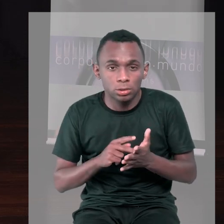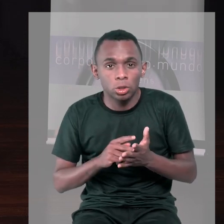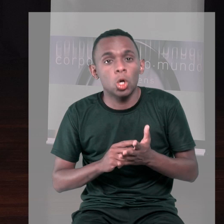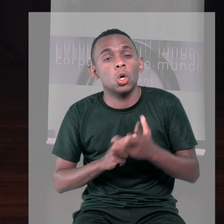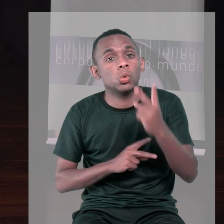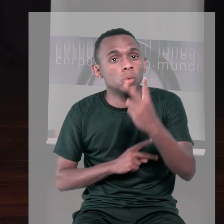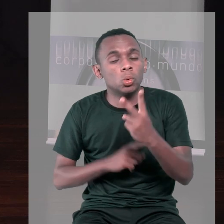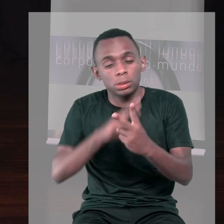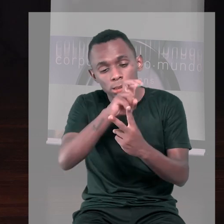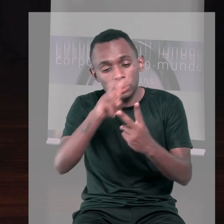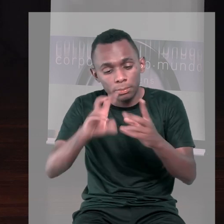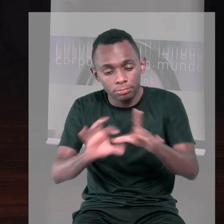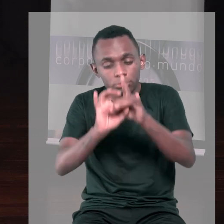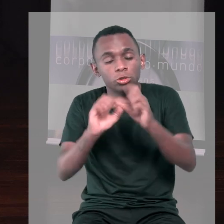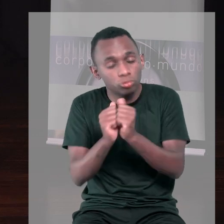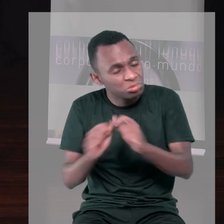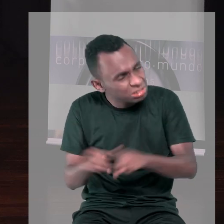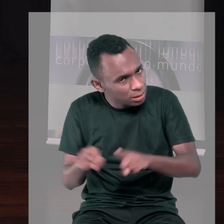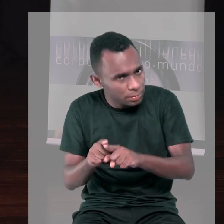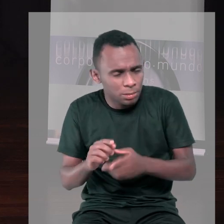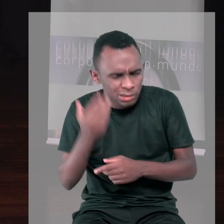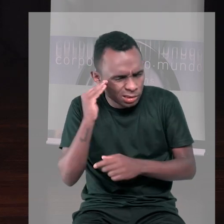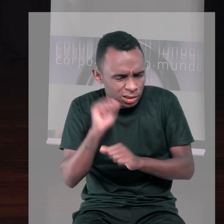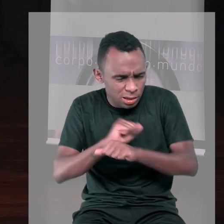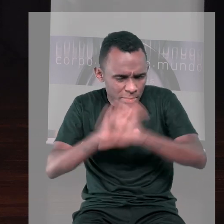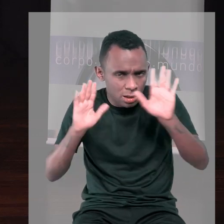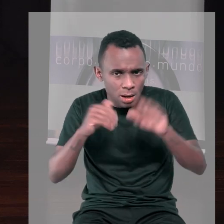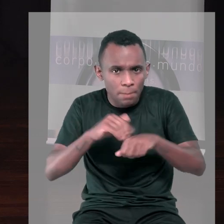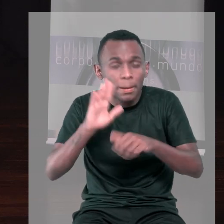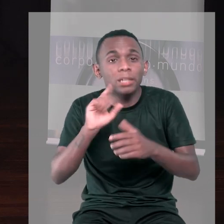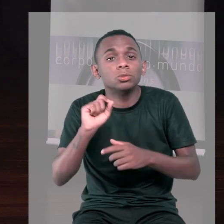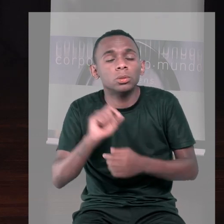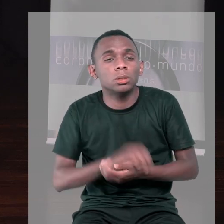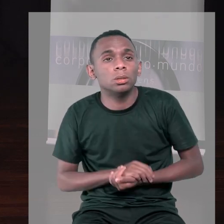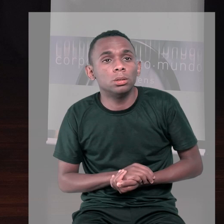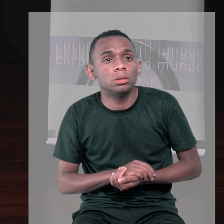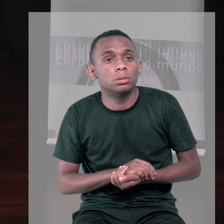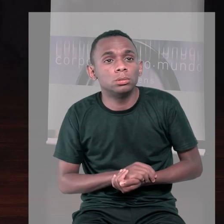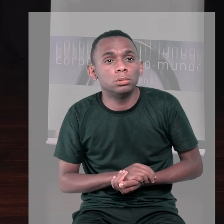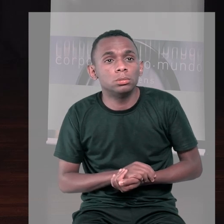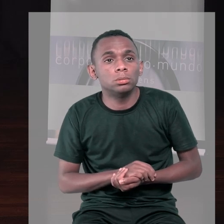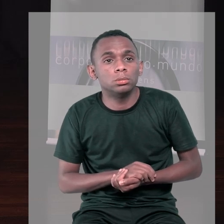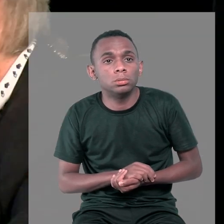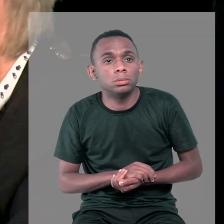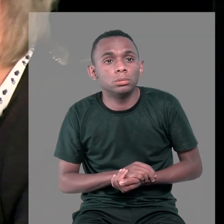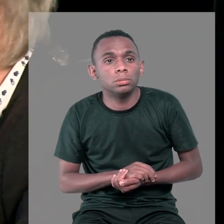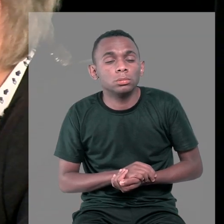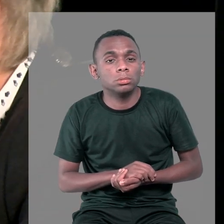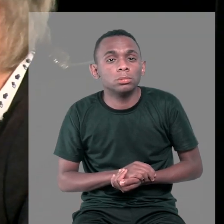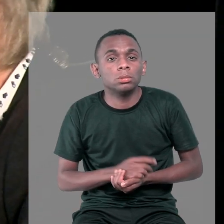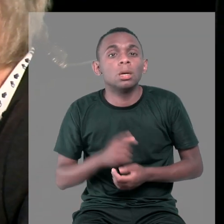Ideologia, bom, vocês sabem, o termo tem uma longa história, né, na tradição do pensamento, e é claro